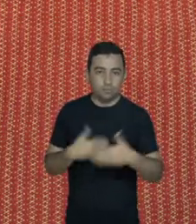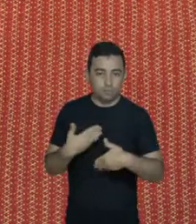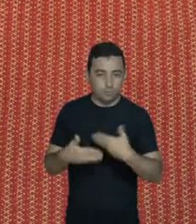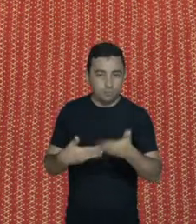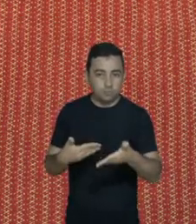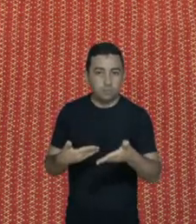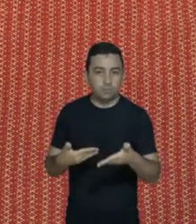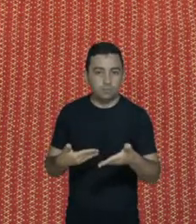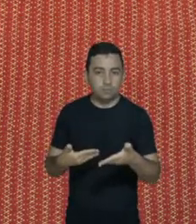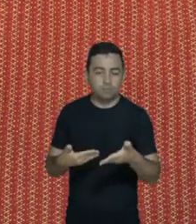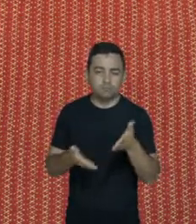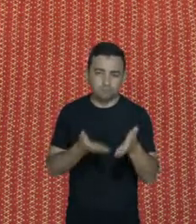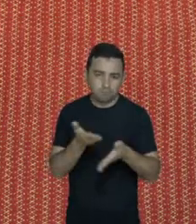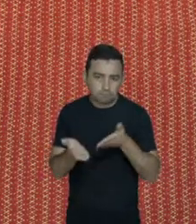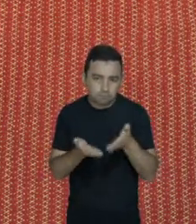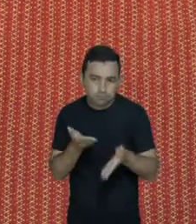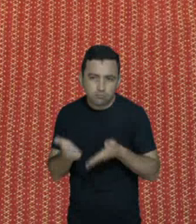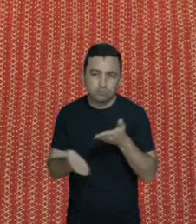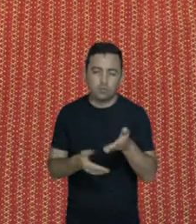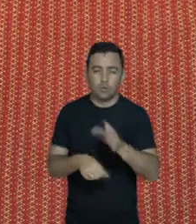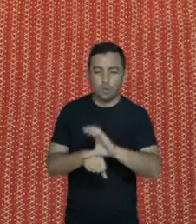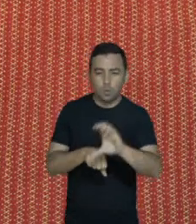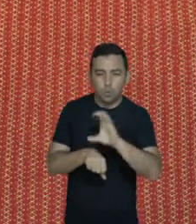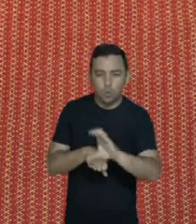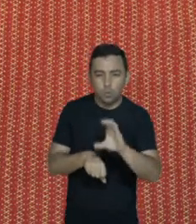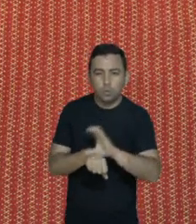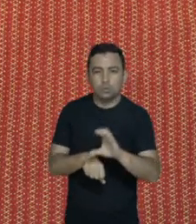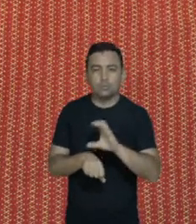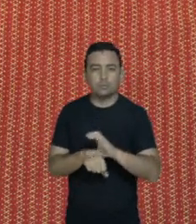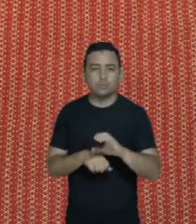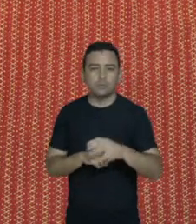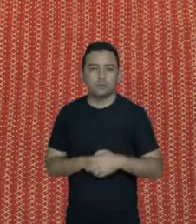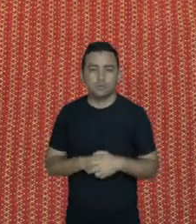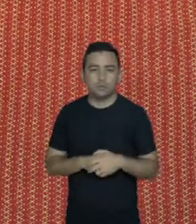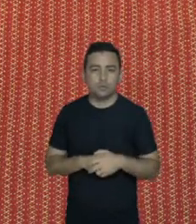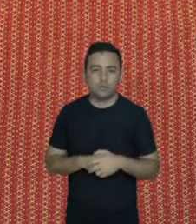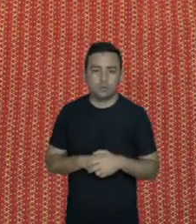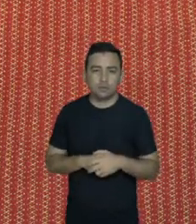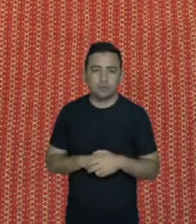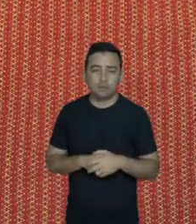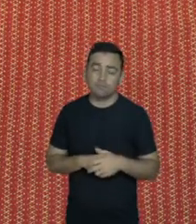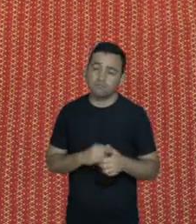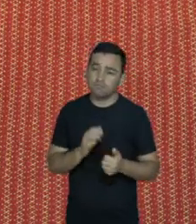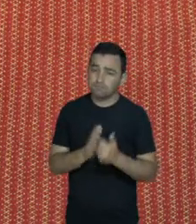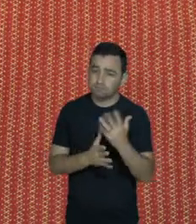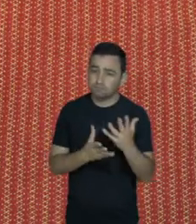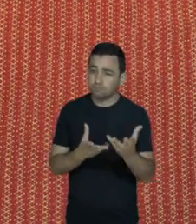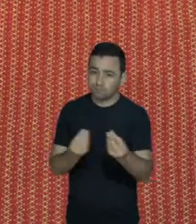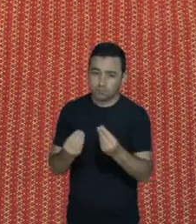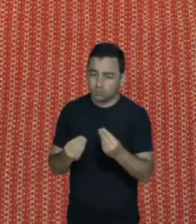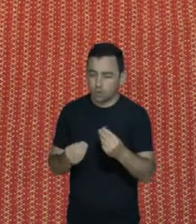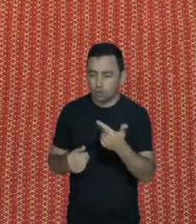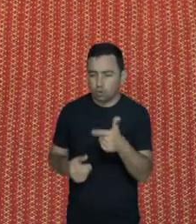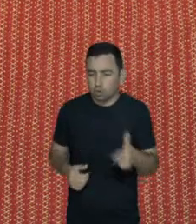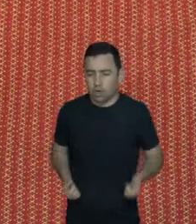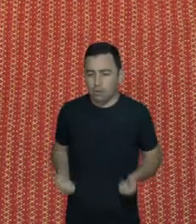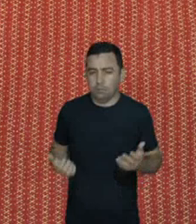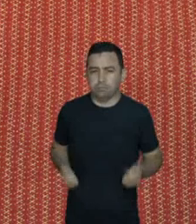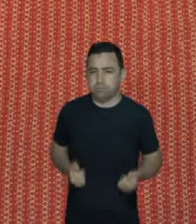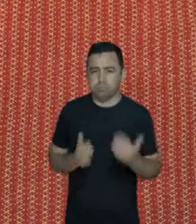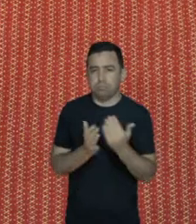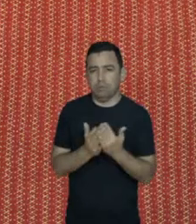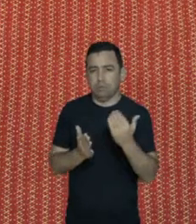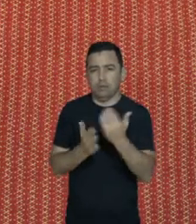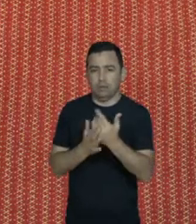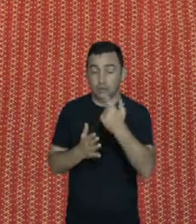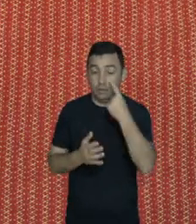prestação de atendimento, de cursos, num espaço que as penitenciárias já têm, não cria despesa nenhuma, não é contra o